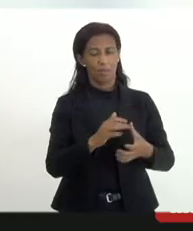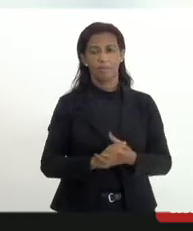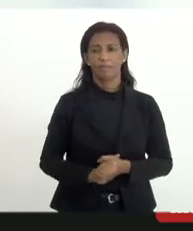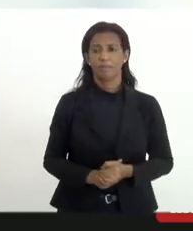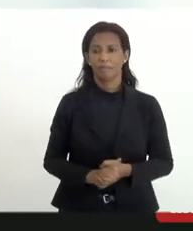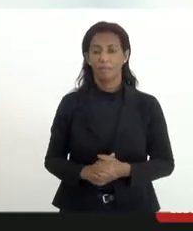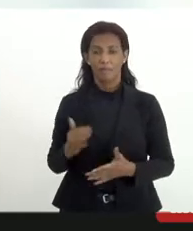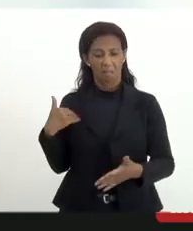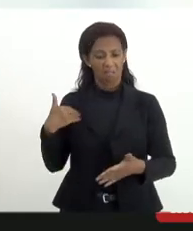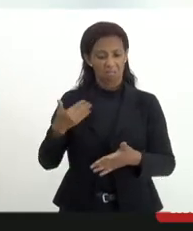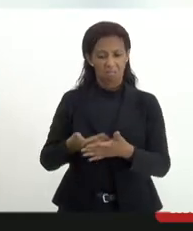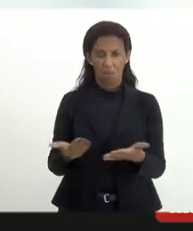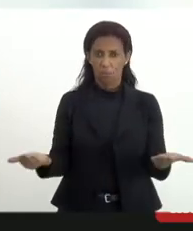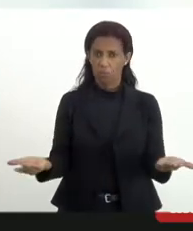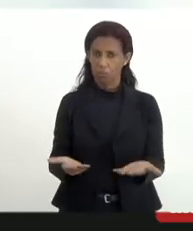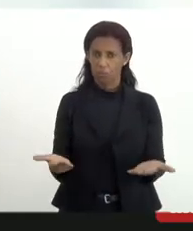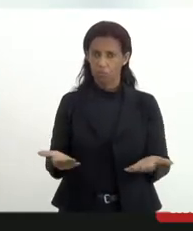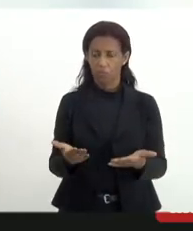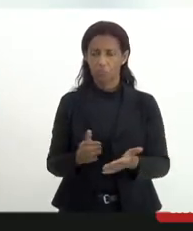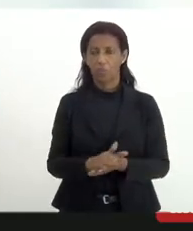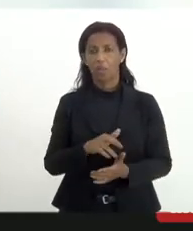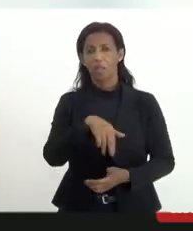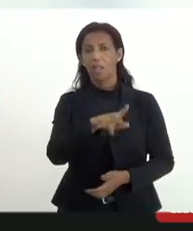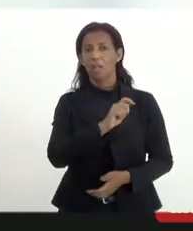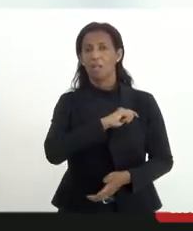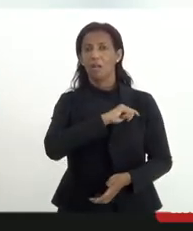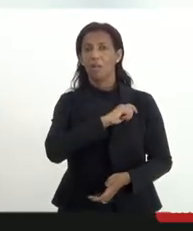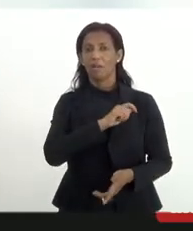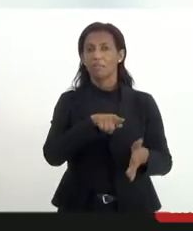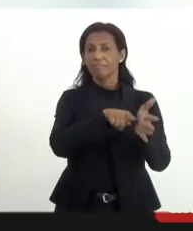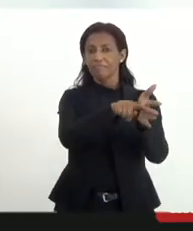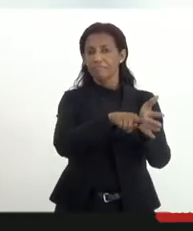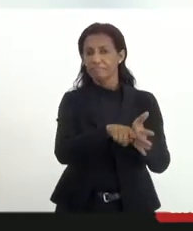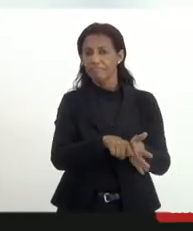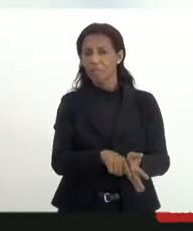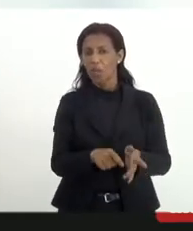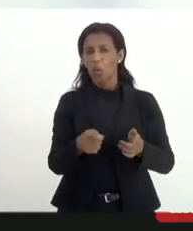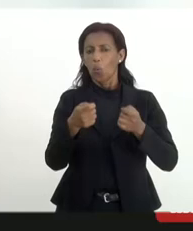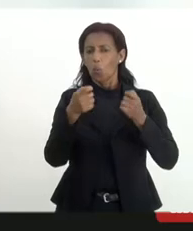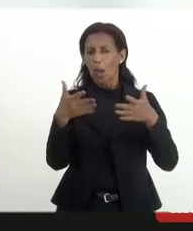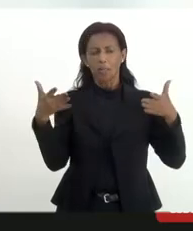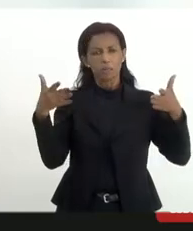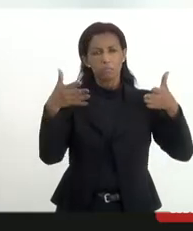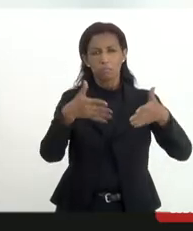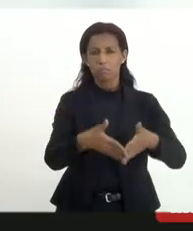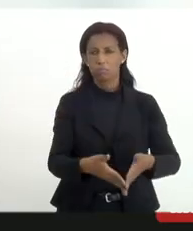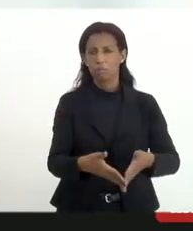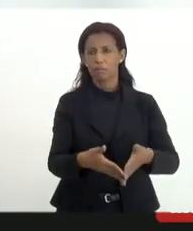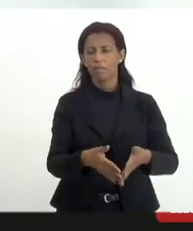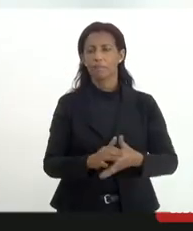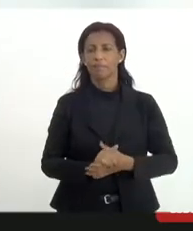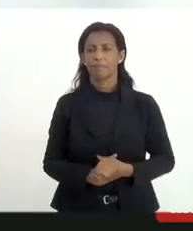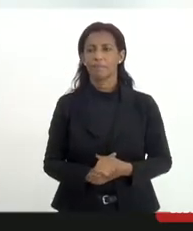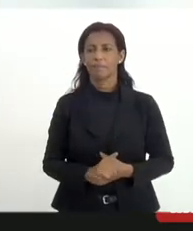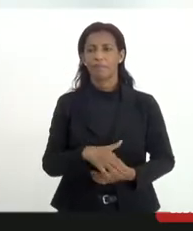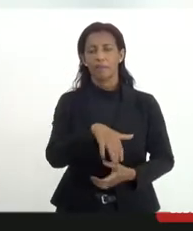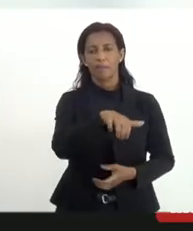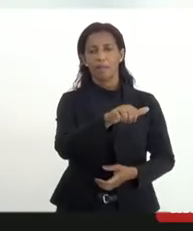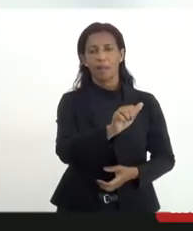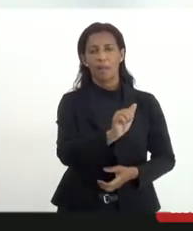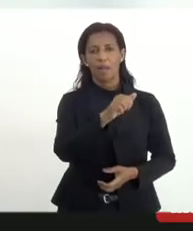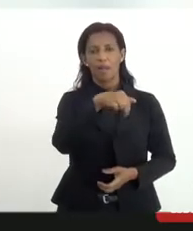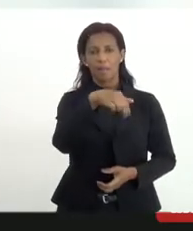a presente data, quem estava fiscalizando quase exclusivamente era a Agência Nacional de